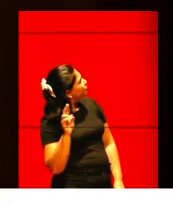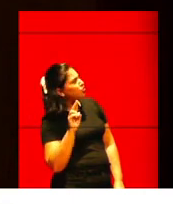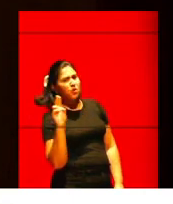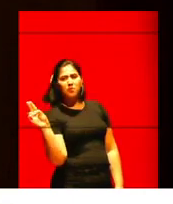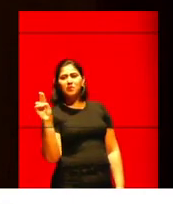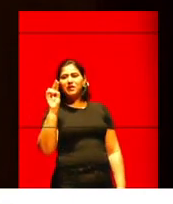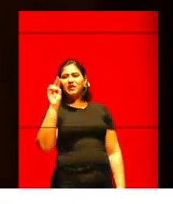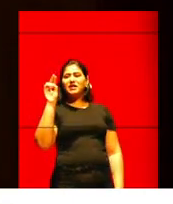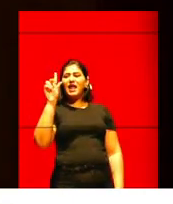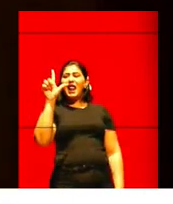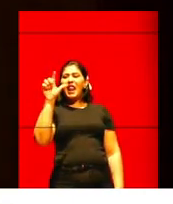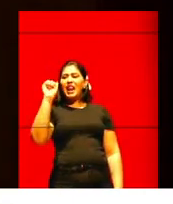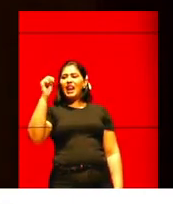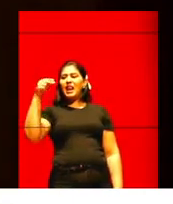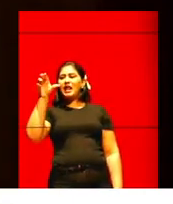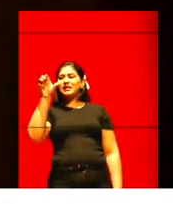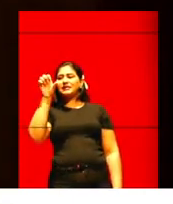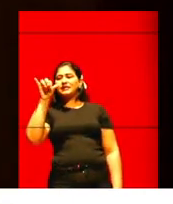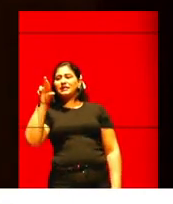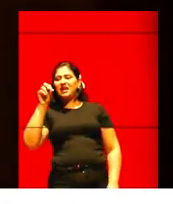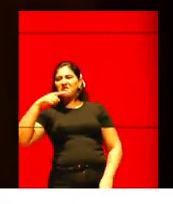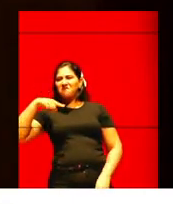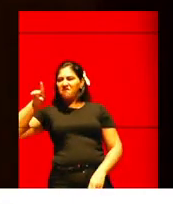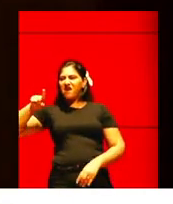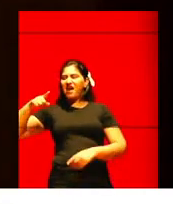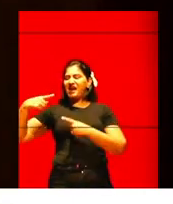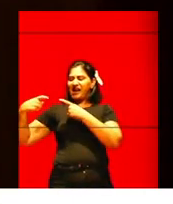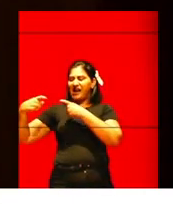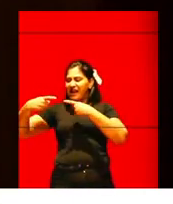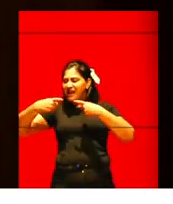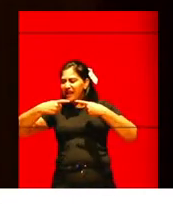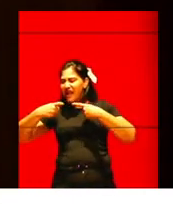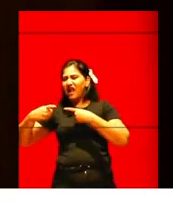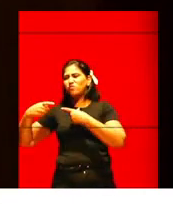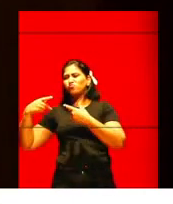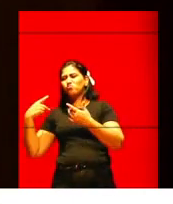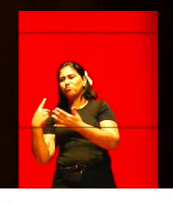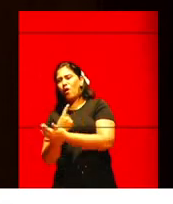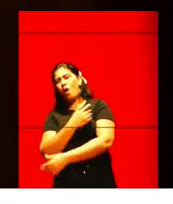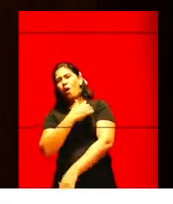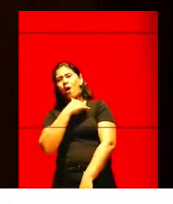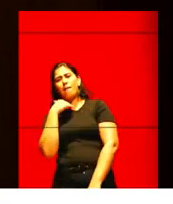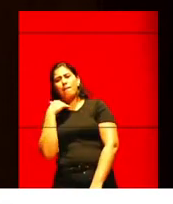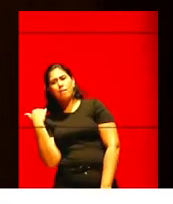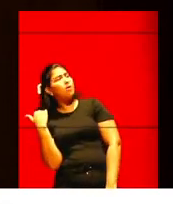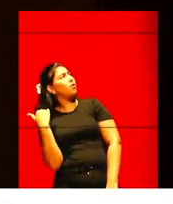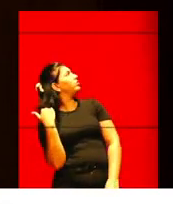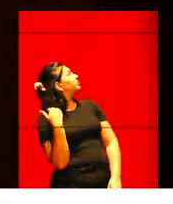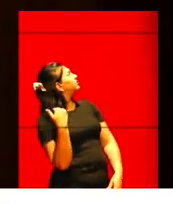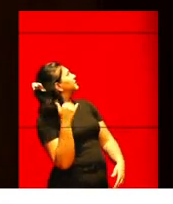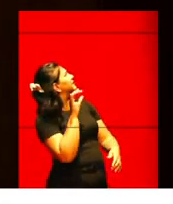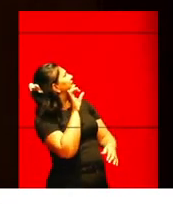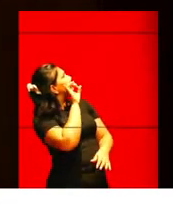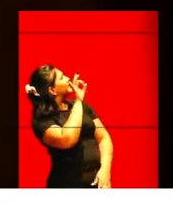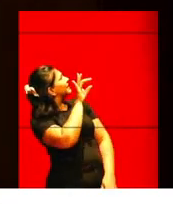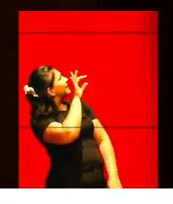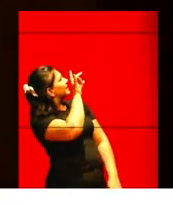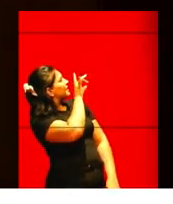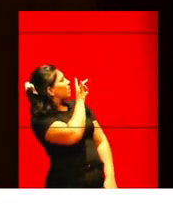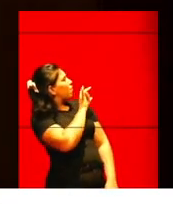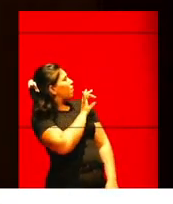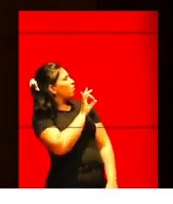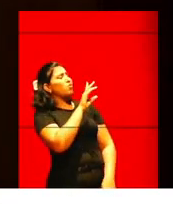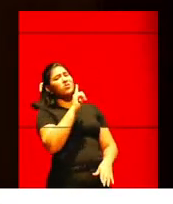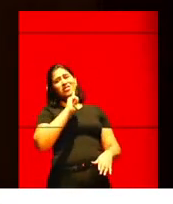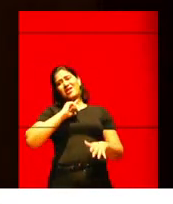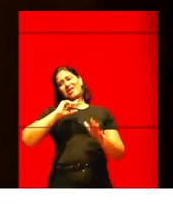lanceiros, eles são os que vão para a guerra. Vencem ou perdem, morrem por sua pátria. Cada arte dessa expressa uma